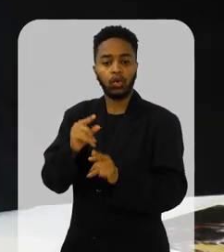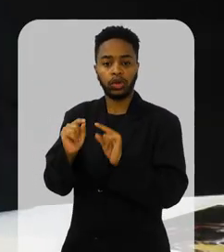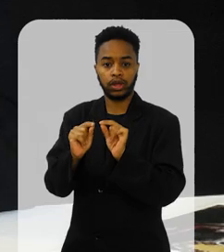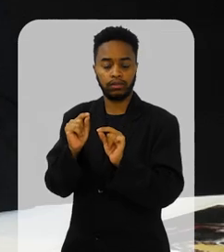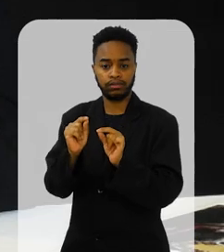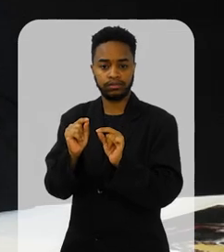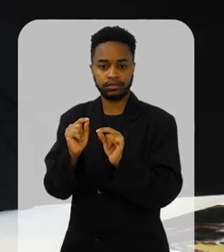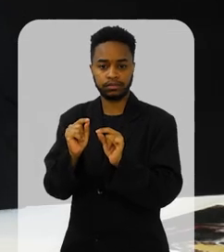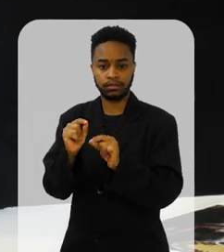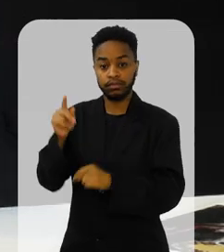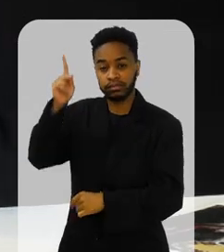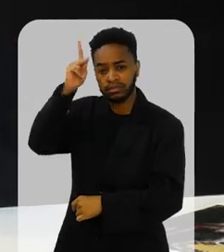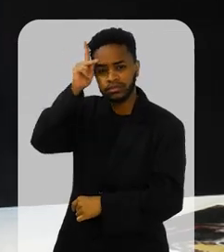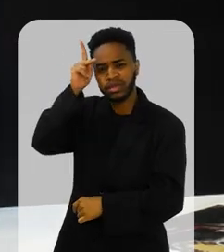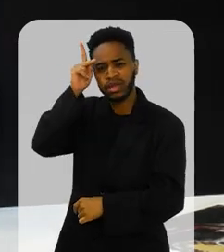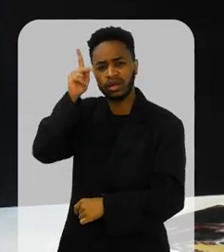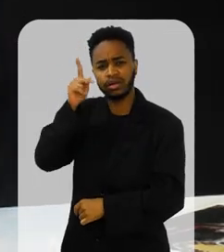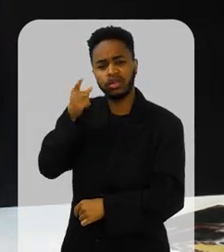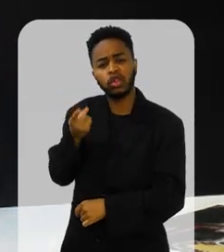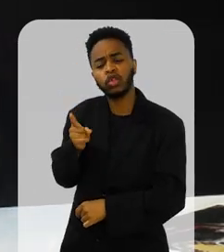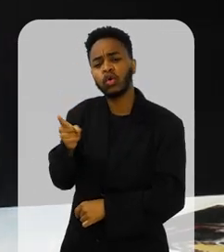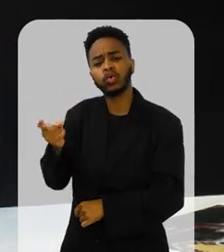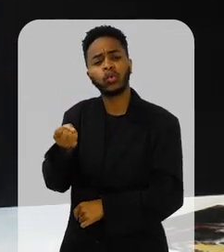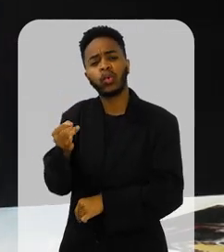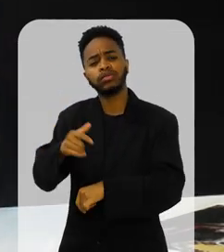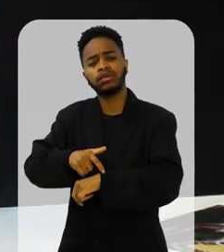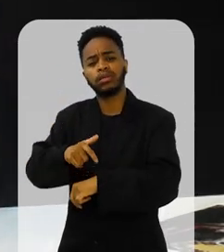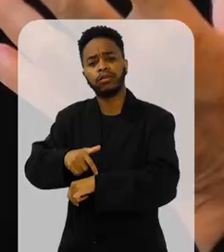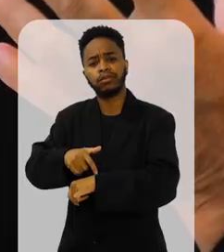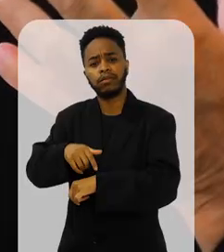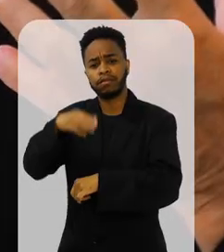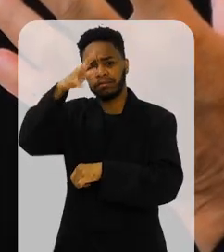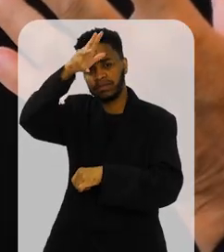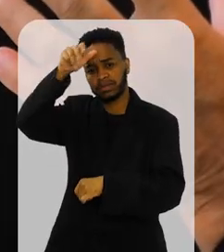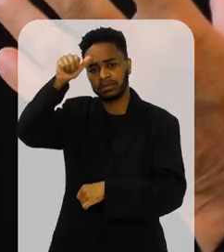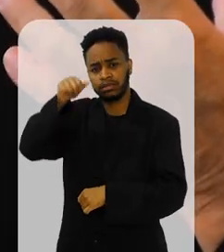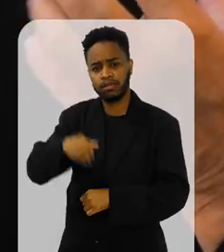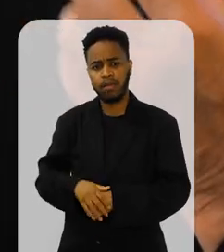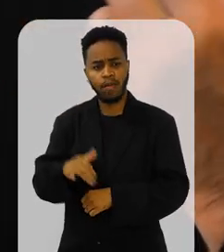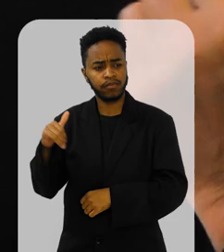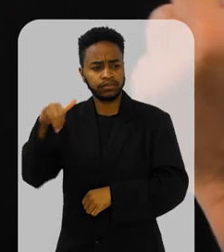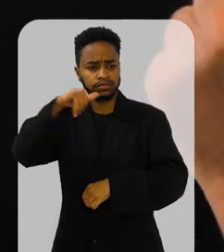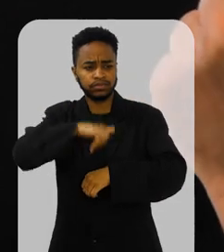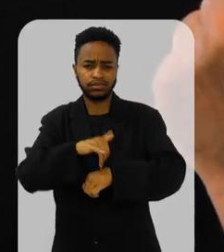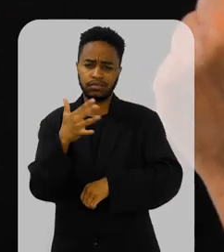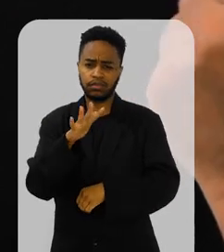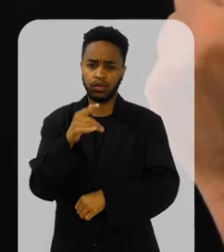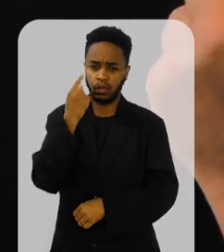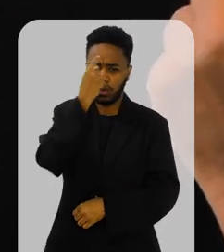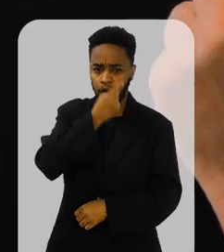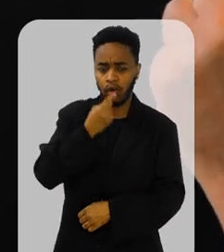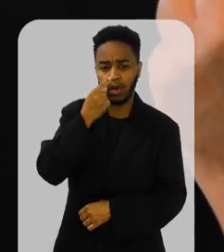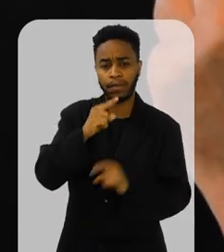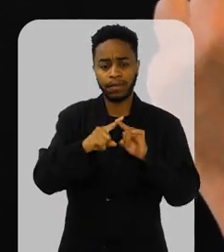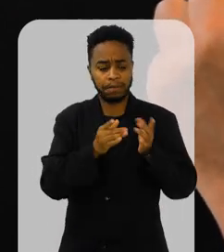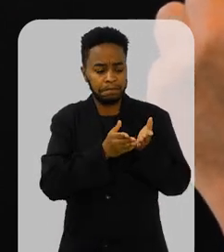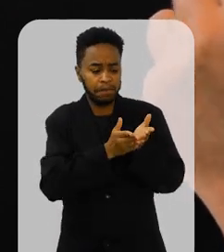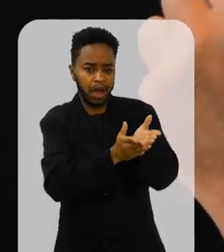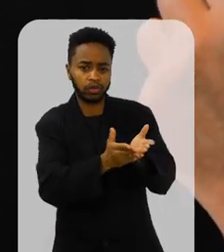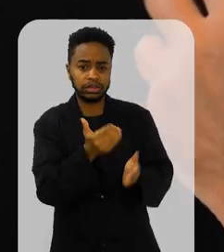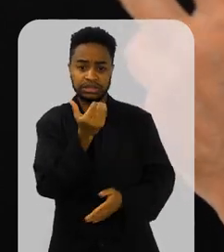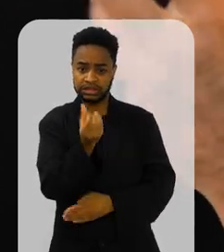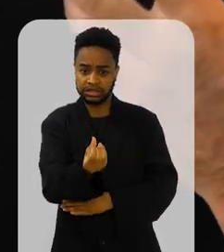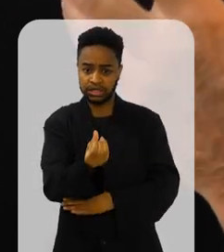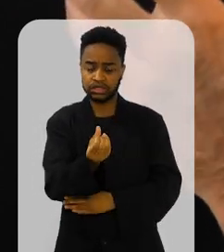é que Parintins está a quantas horas de Manaus? De voo, menos de 1 hora, mas de barco 16